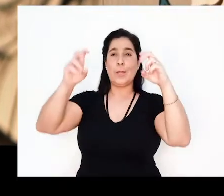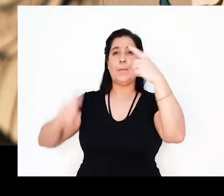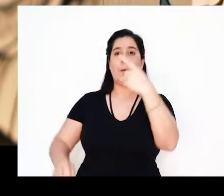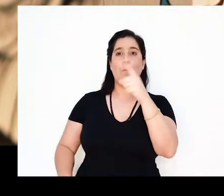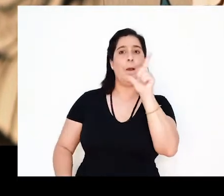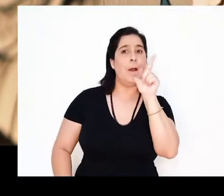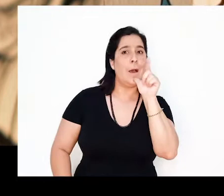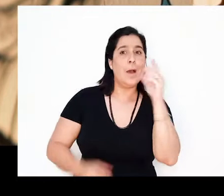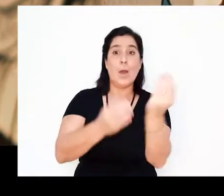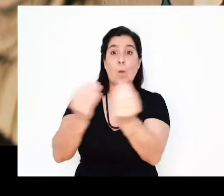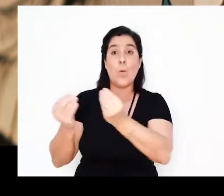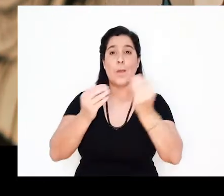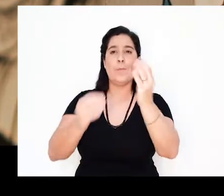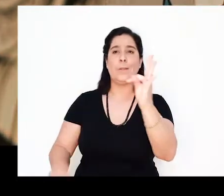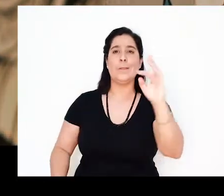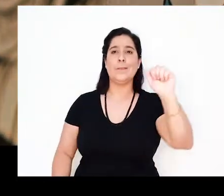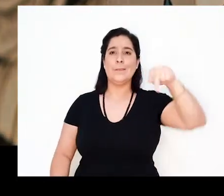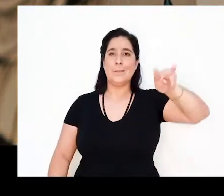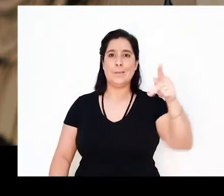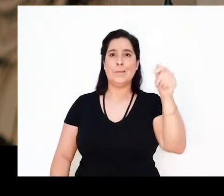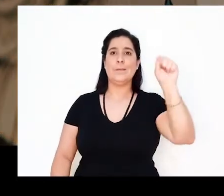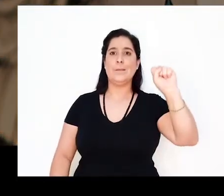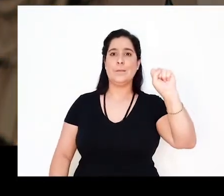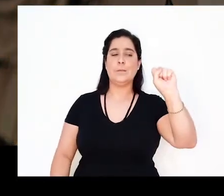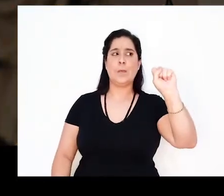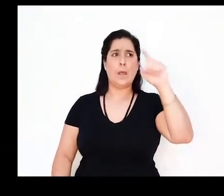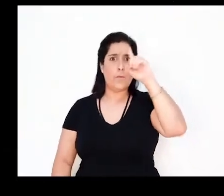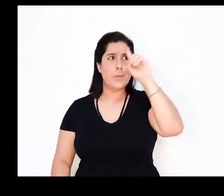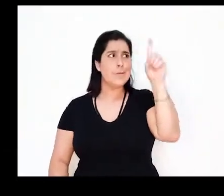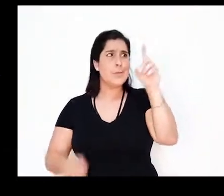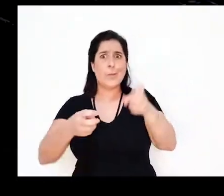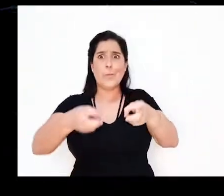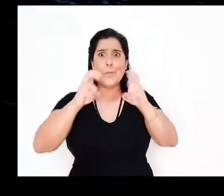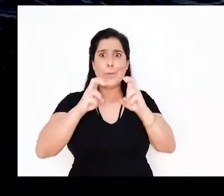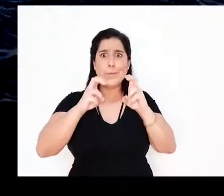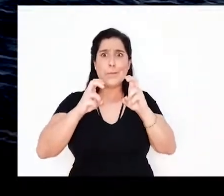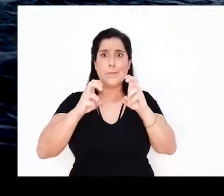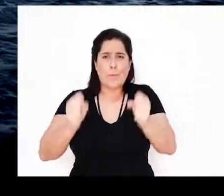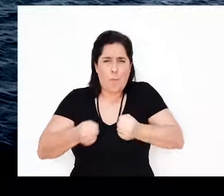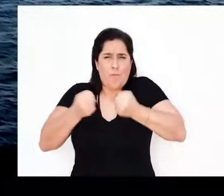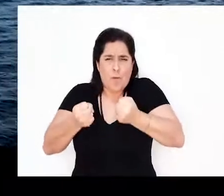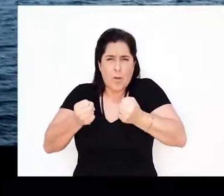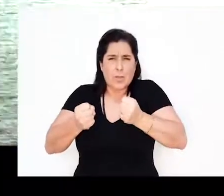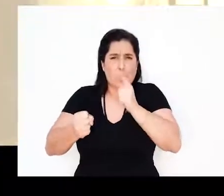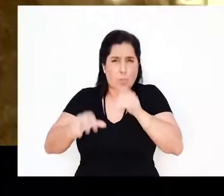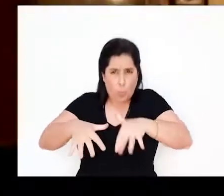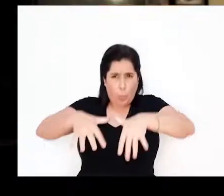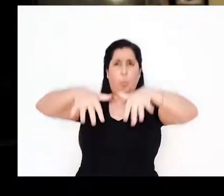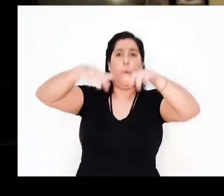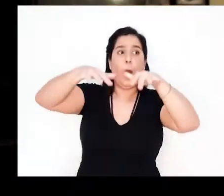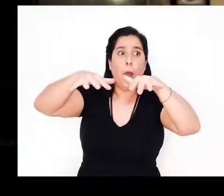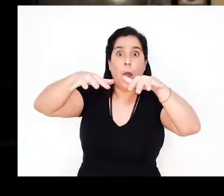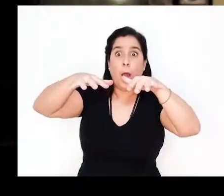Tanhas. E foi nesse dia que eu percebi o quão forte pode ser a tromba d'água.